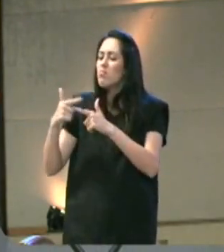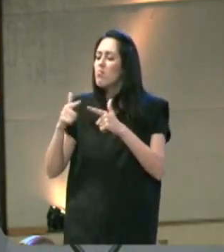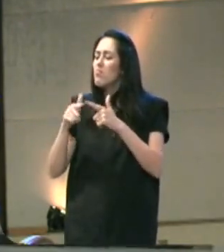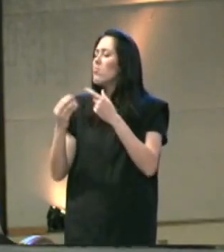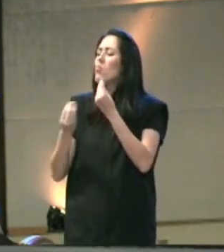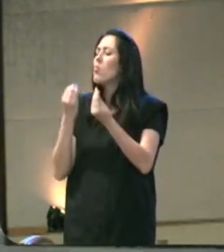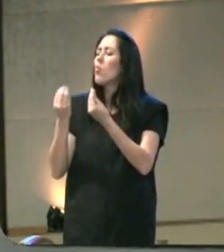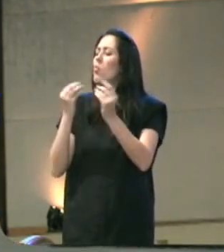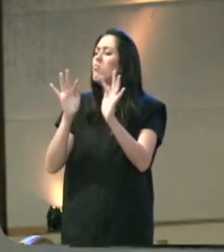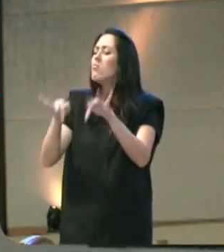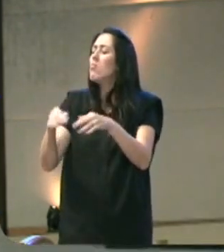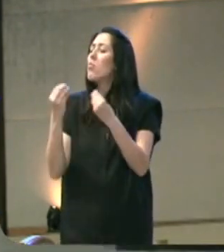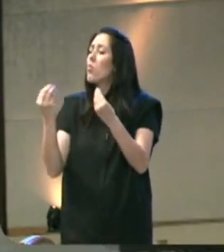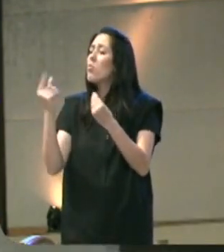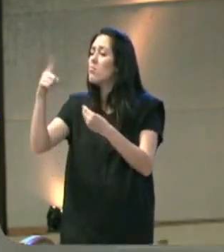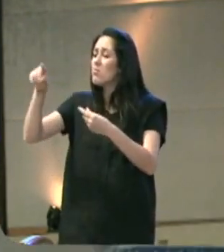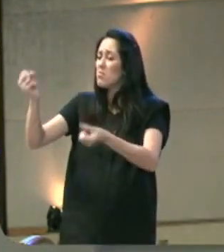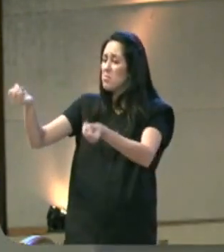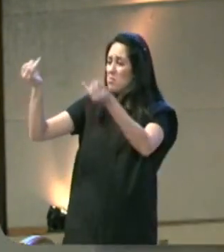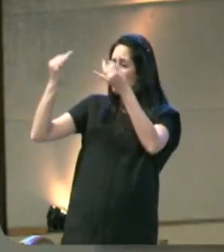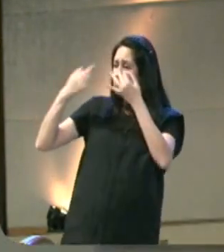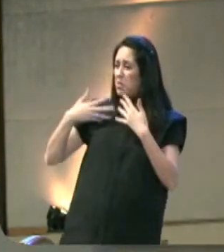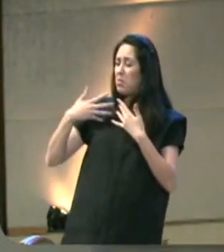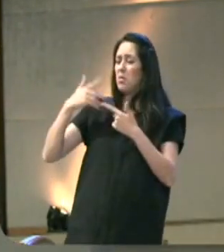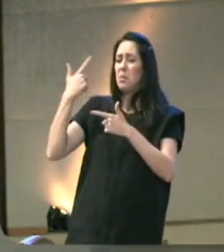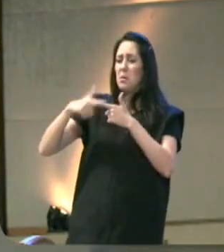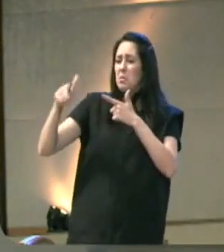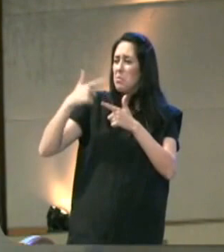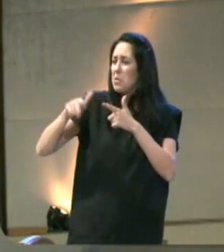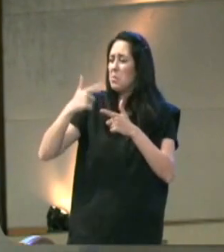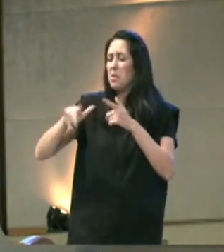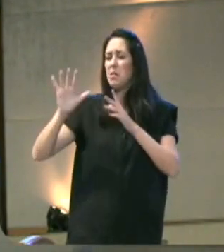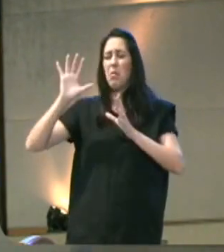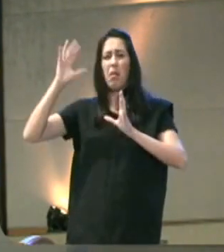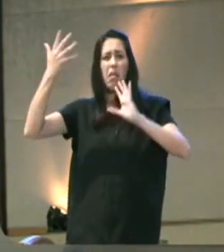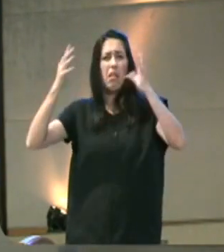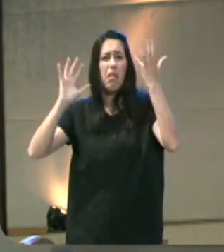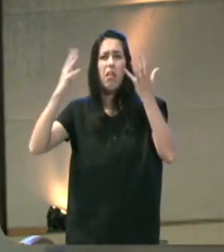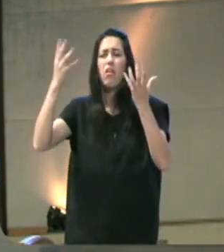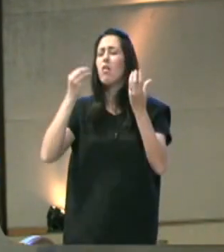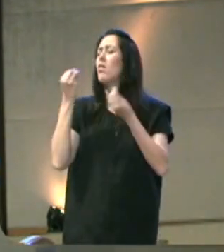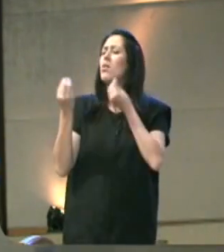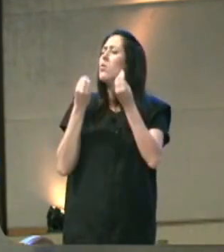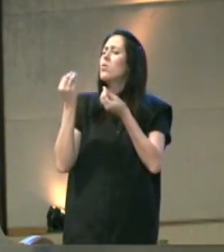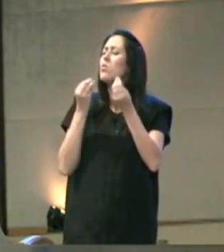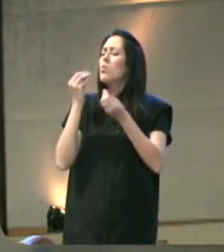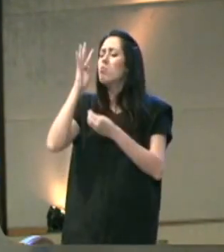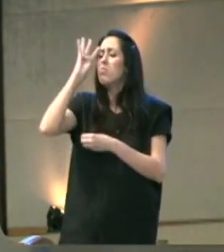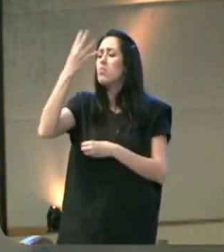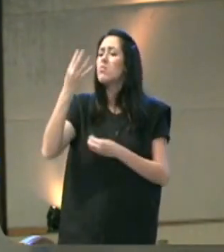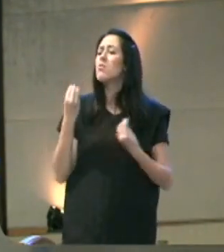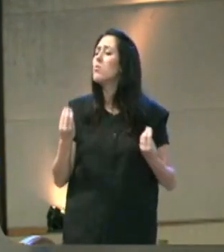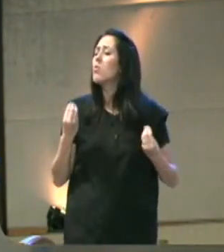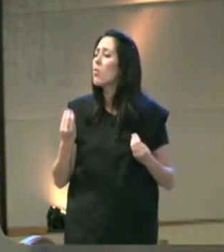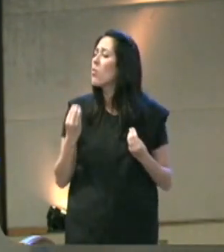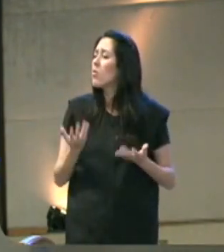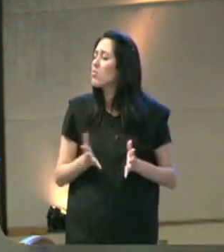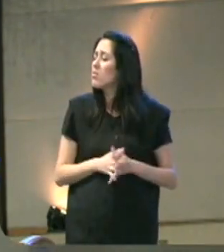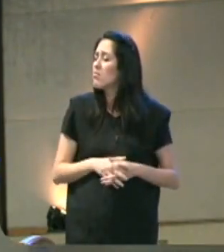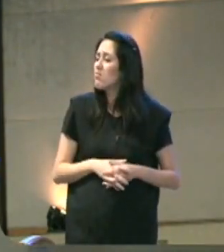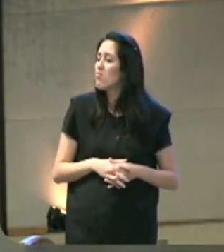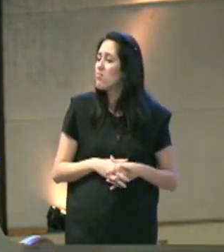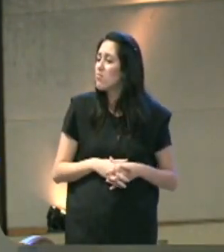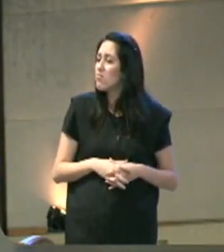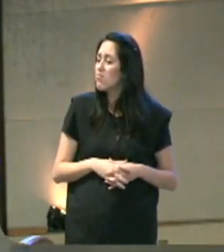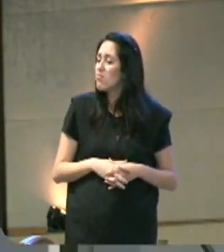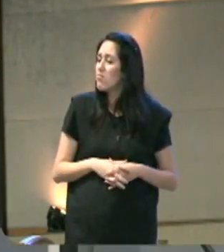você me falou de toda essa tragédia, de tudo que aconteceu. O que você gostaria que acontecesse depois de tudo isso?